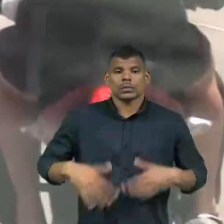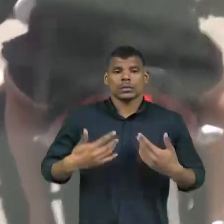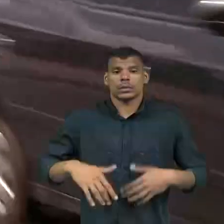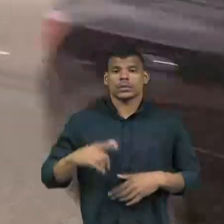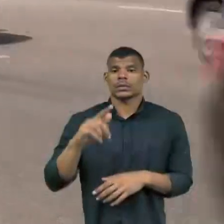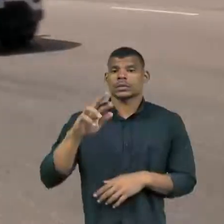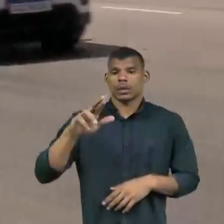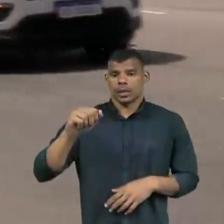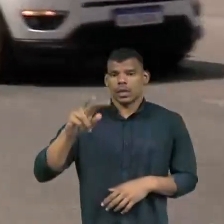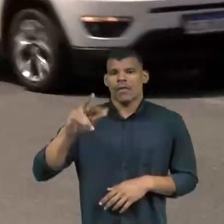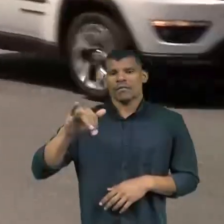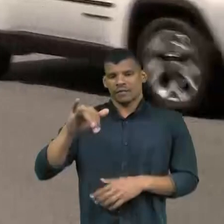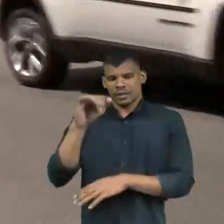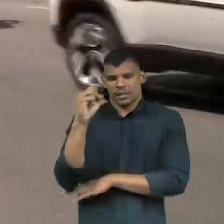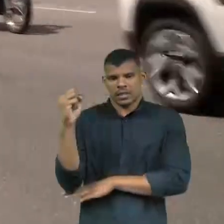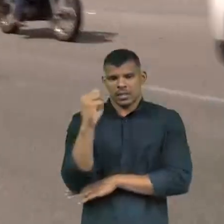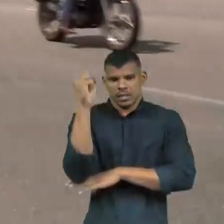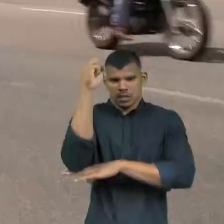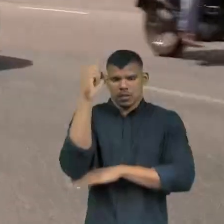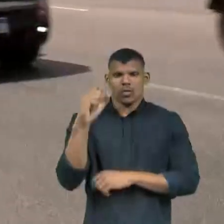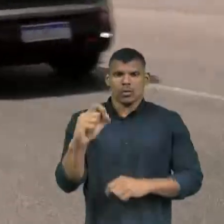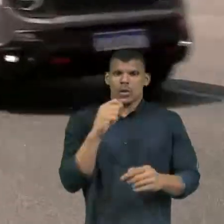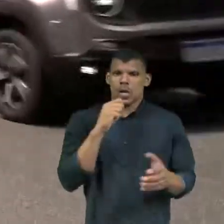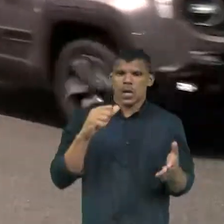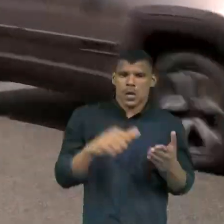gravíssima. A consequência é uma multa de